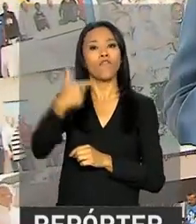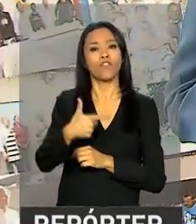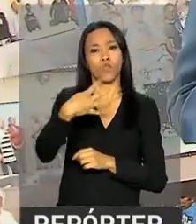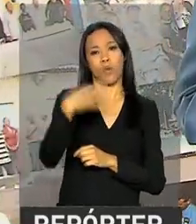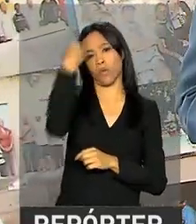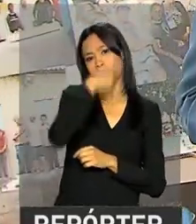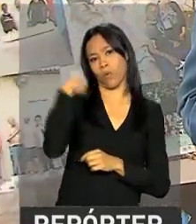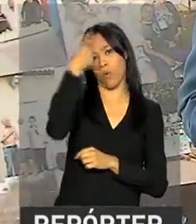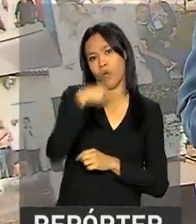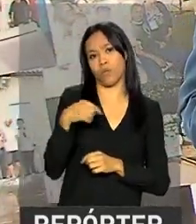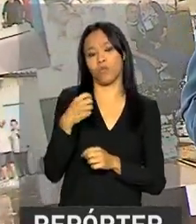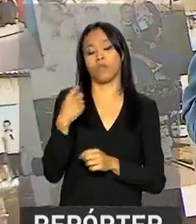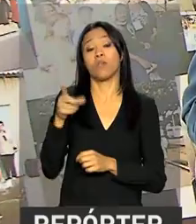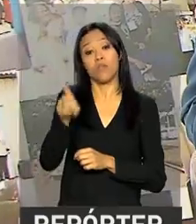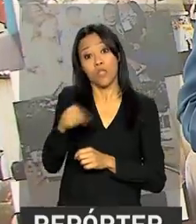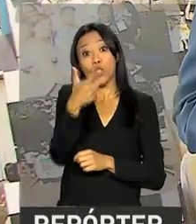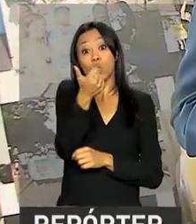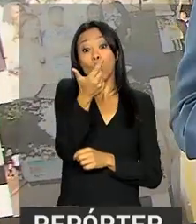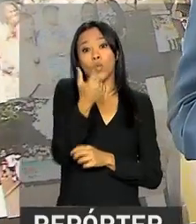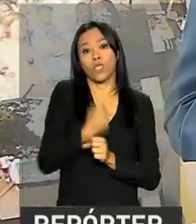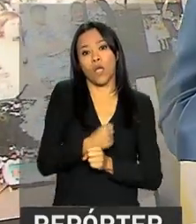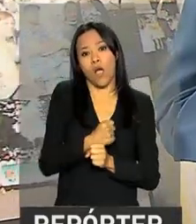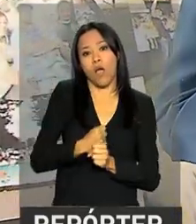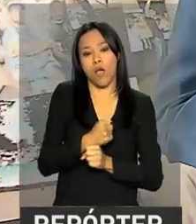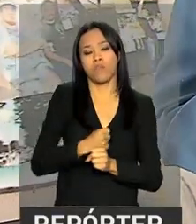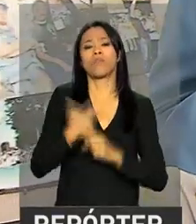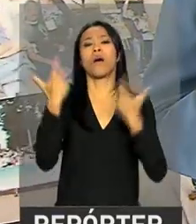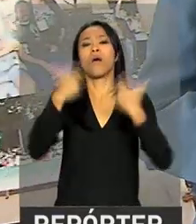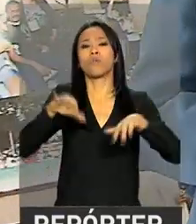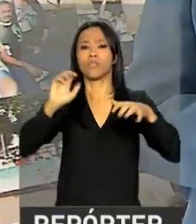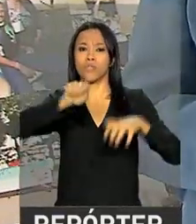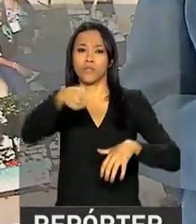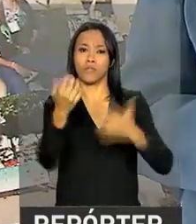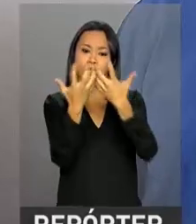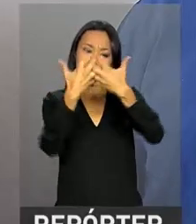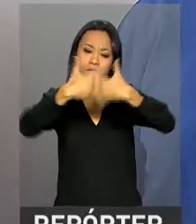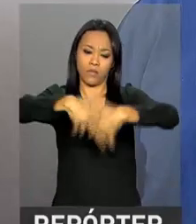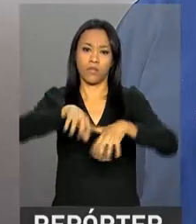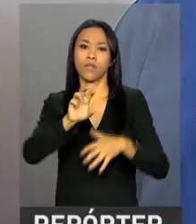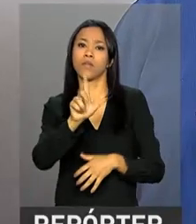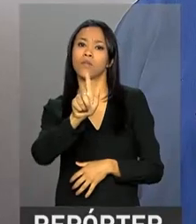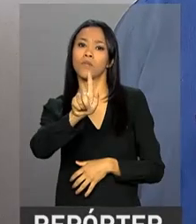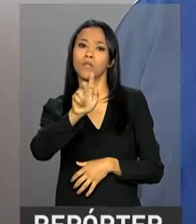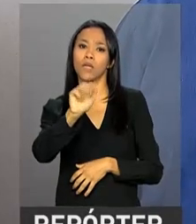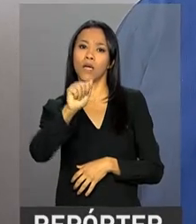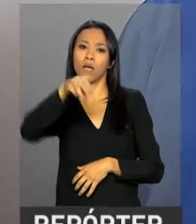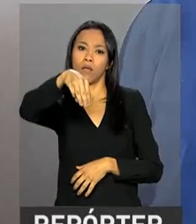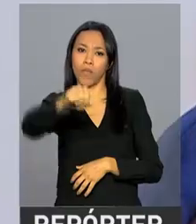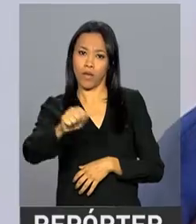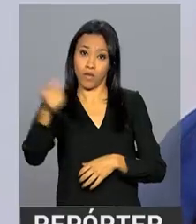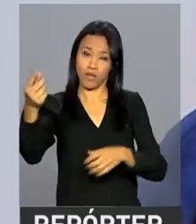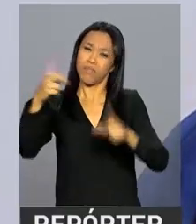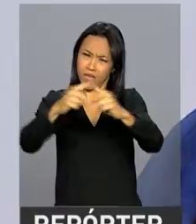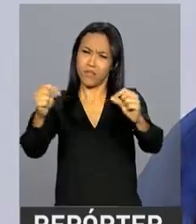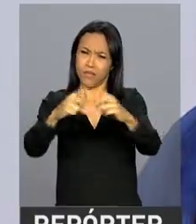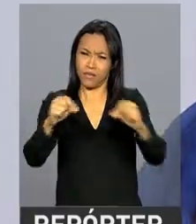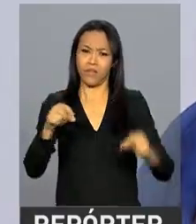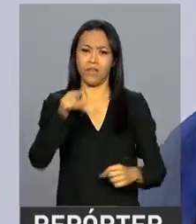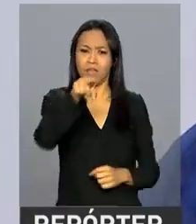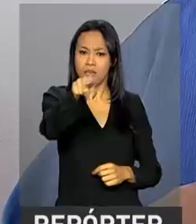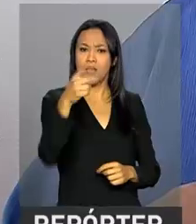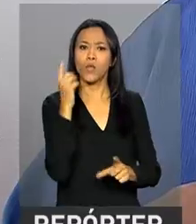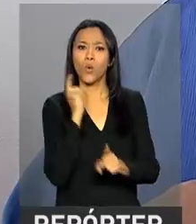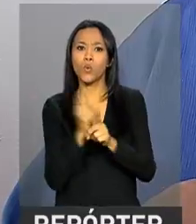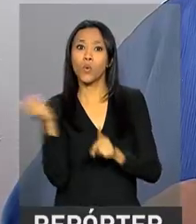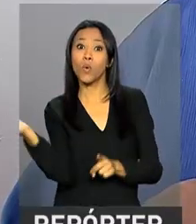dia há 12 anos no Gama, cidade satélite de Brasília. O João Batista encontrou na casa um novo